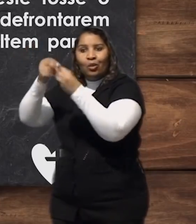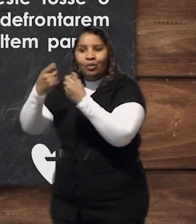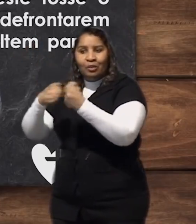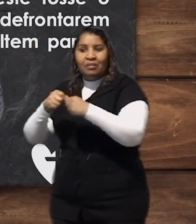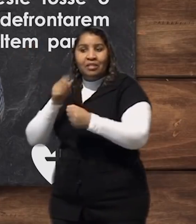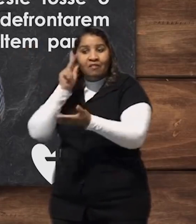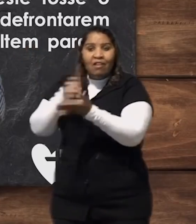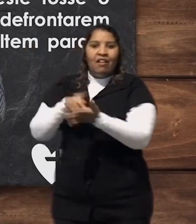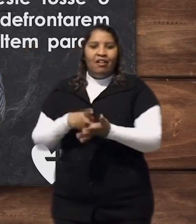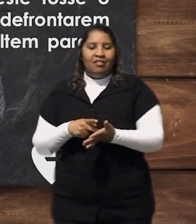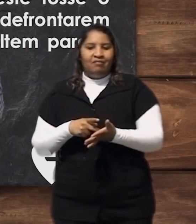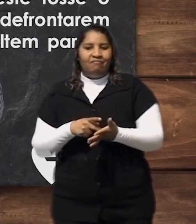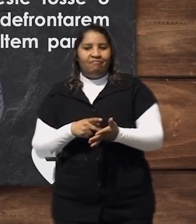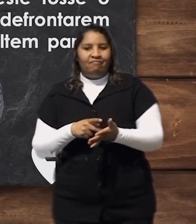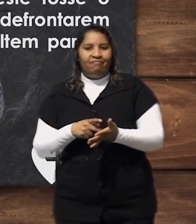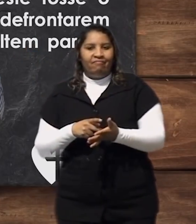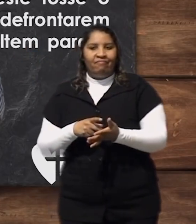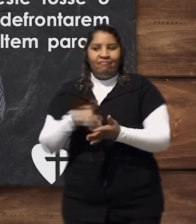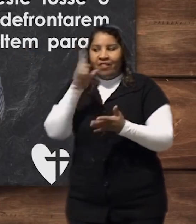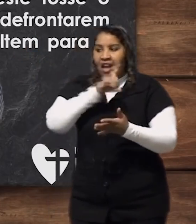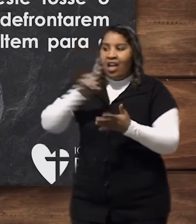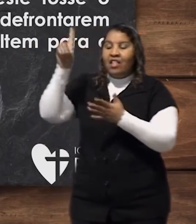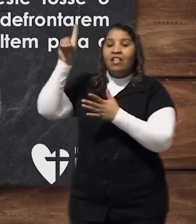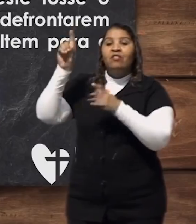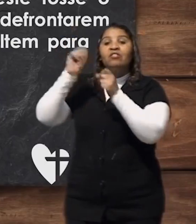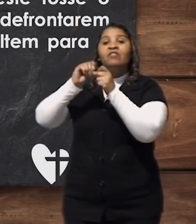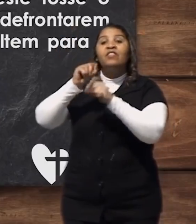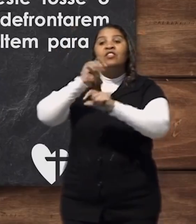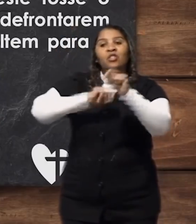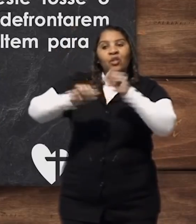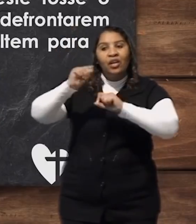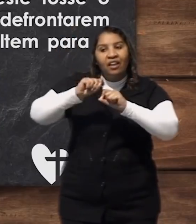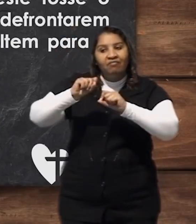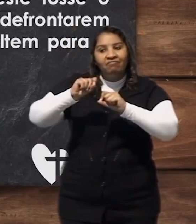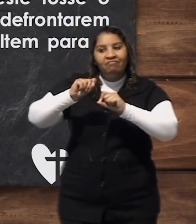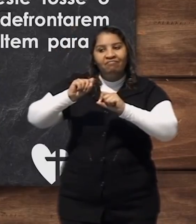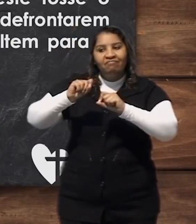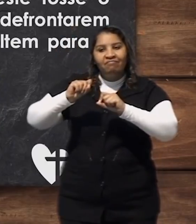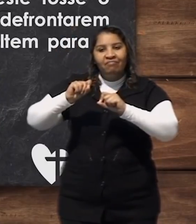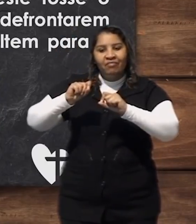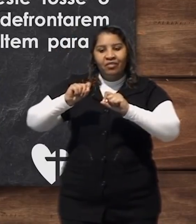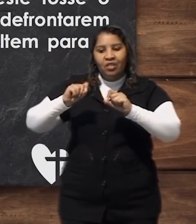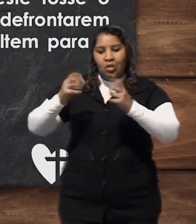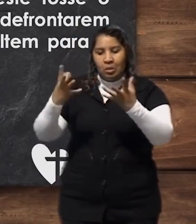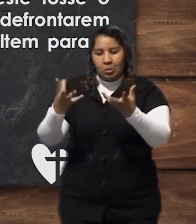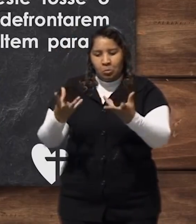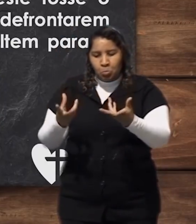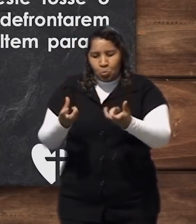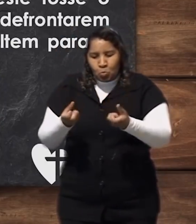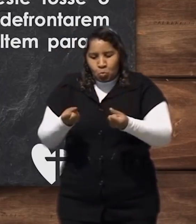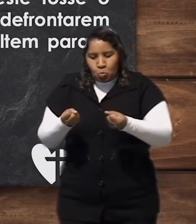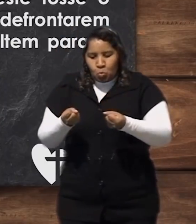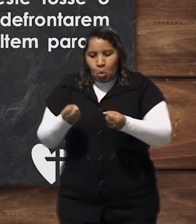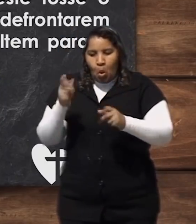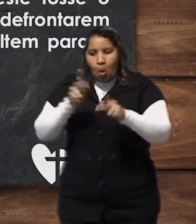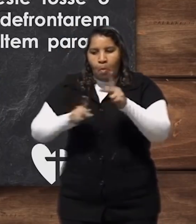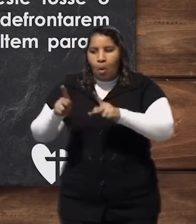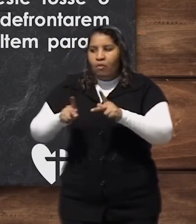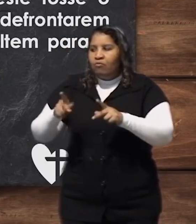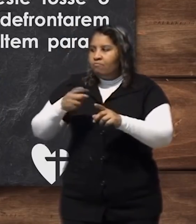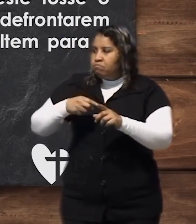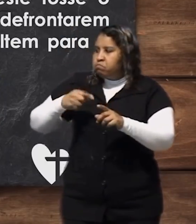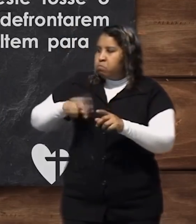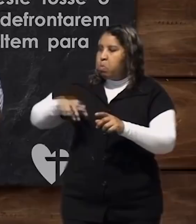fez o povo dar a volta pelo Deserto silo caminho que leva ao Mar Vermelho os Veritas saíram do Egito preparados